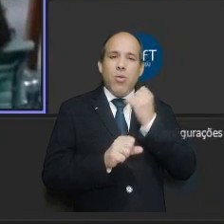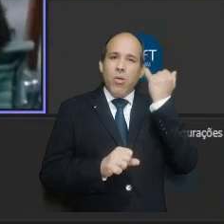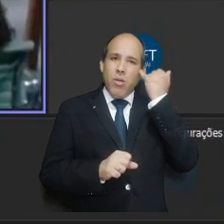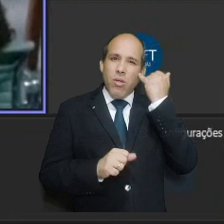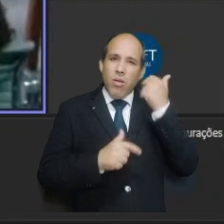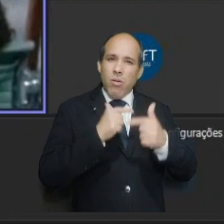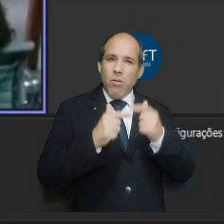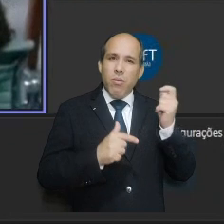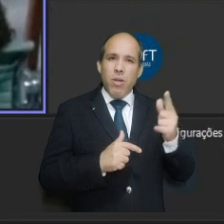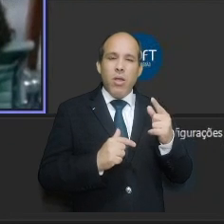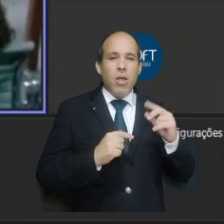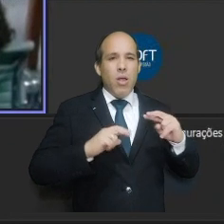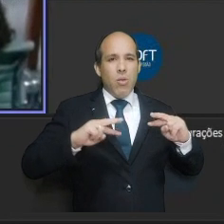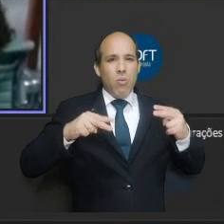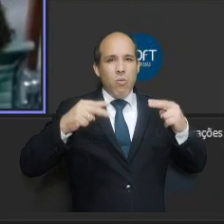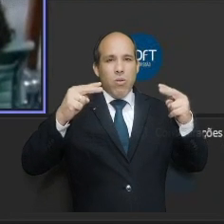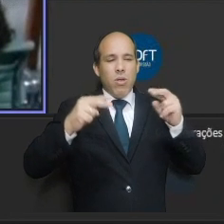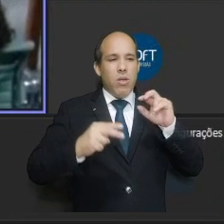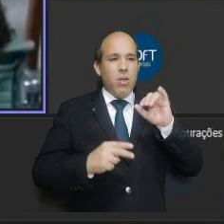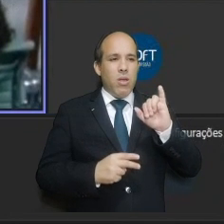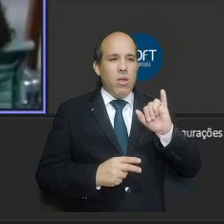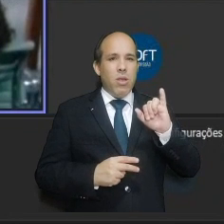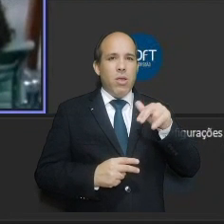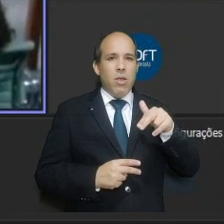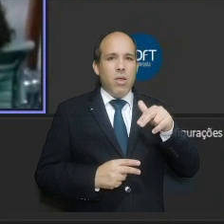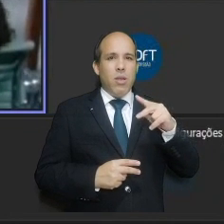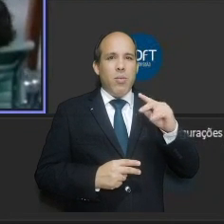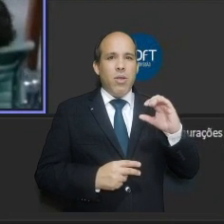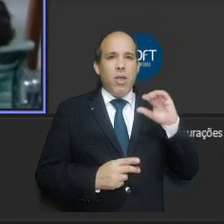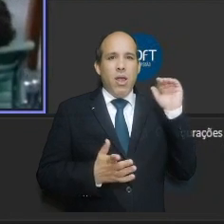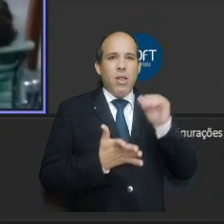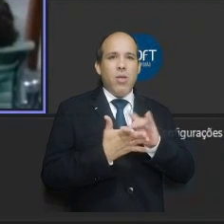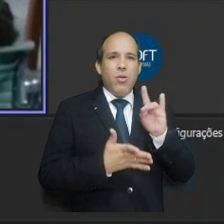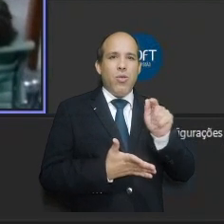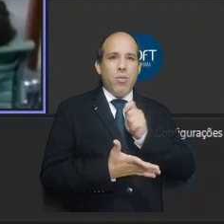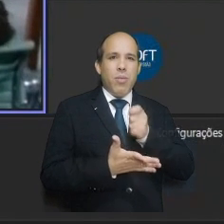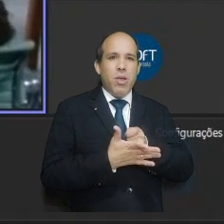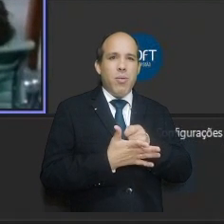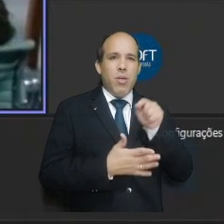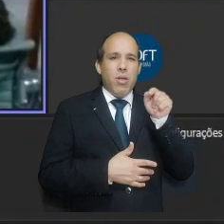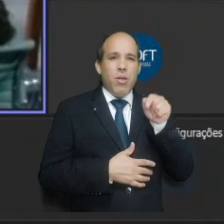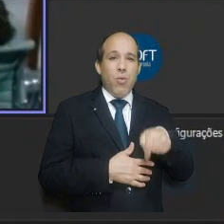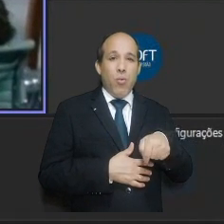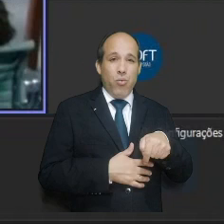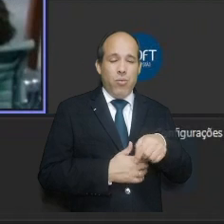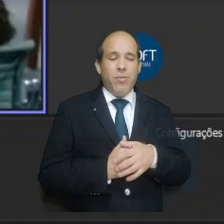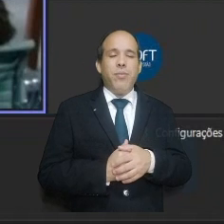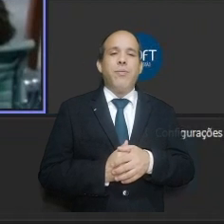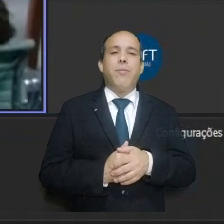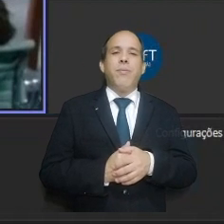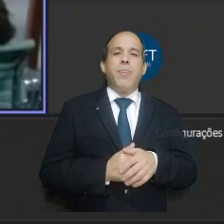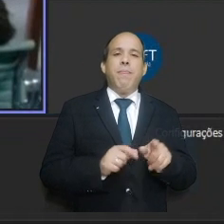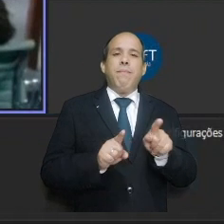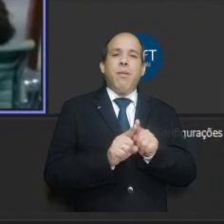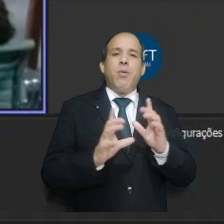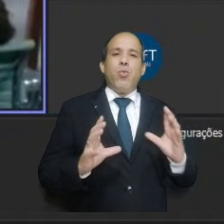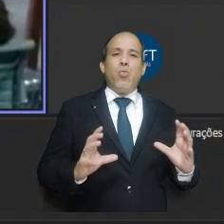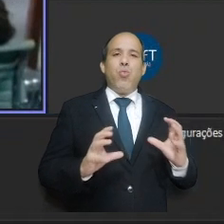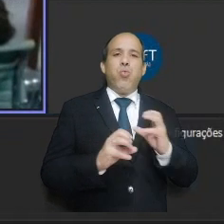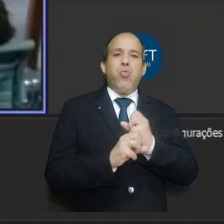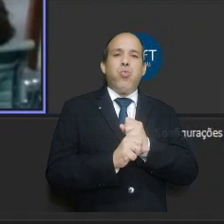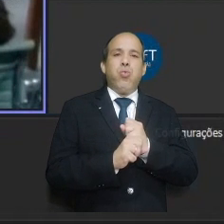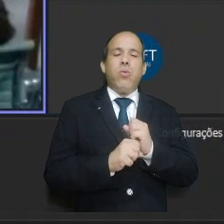No cálculo, as comissões recebidas pela autora devem ser atualizadas pelo INPC até a data do julgamento deste recurso, até a data de